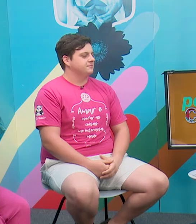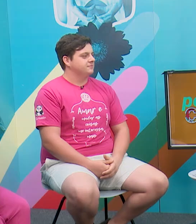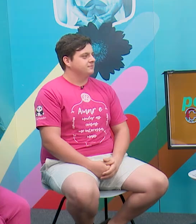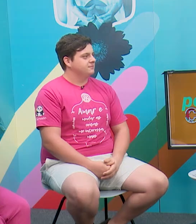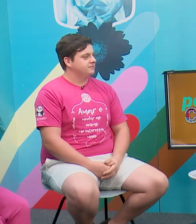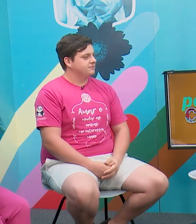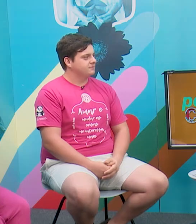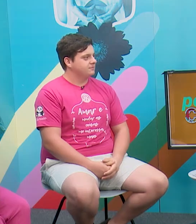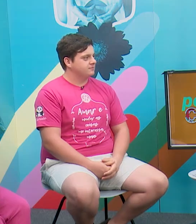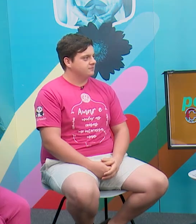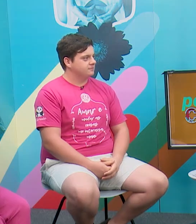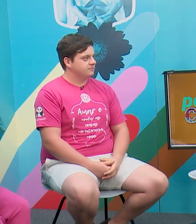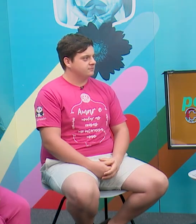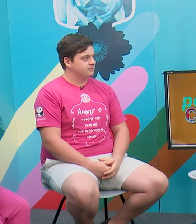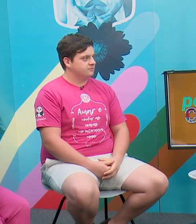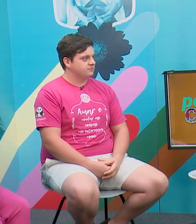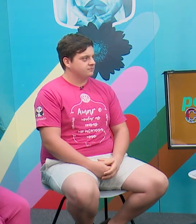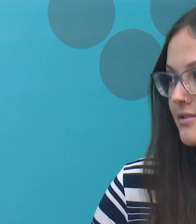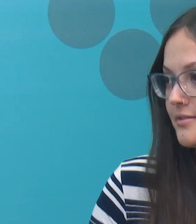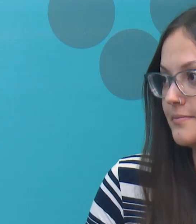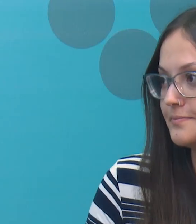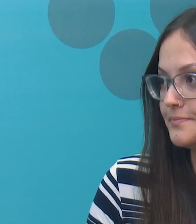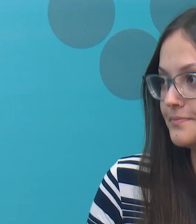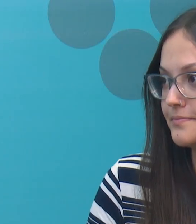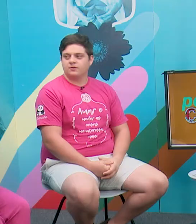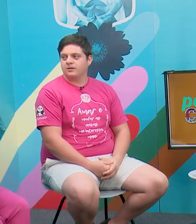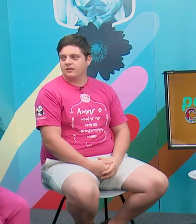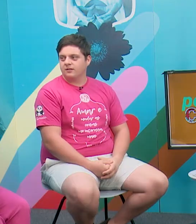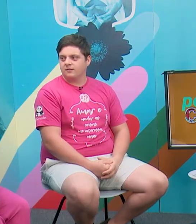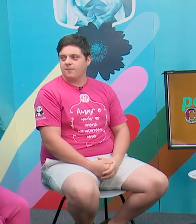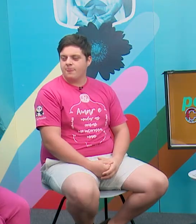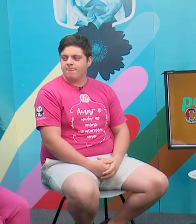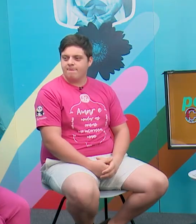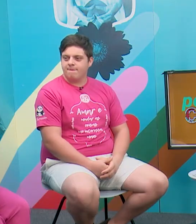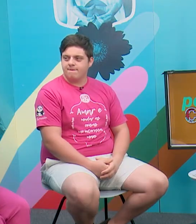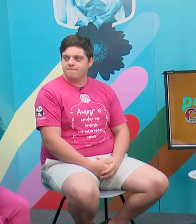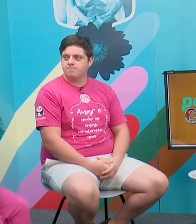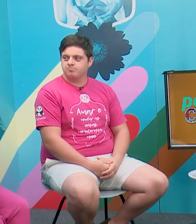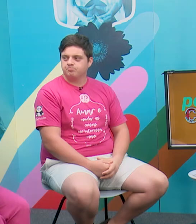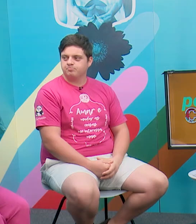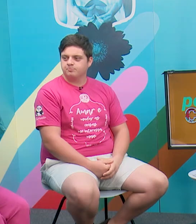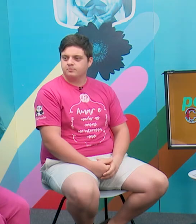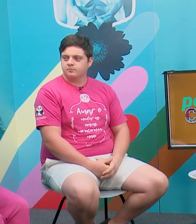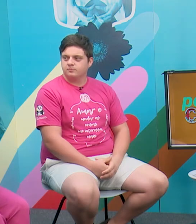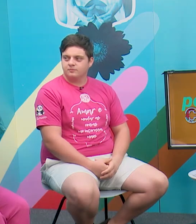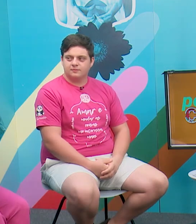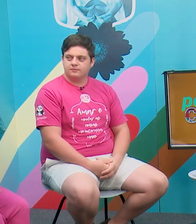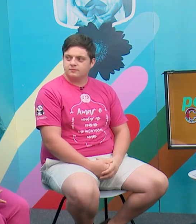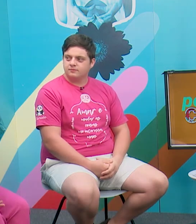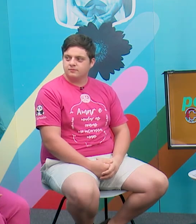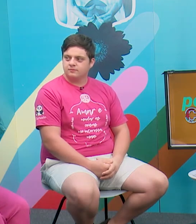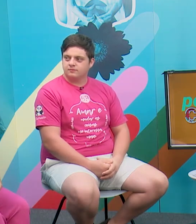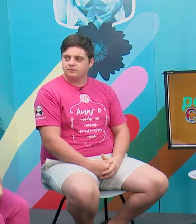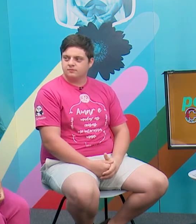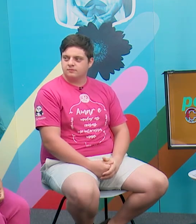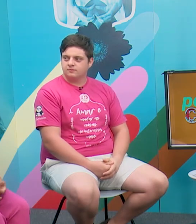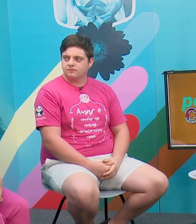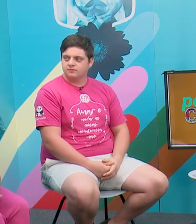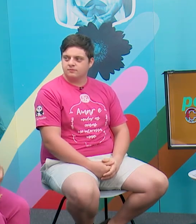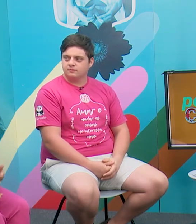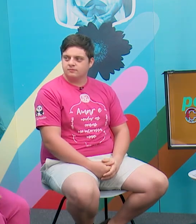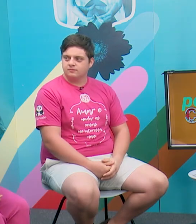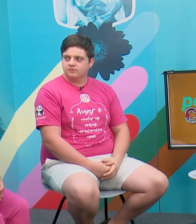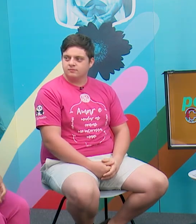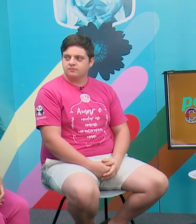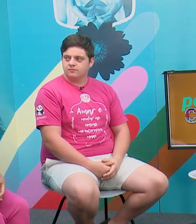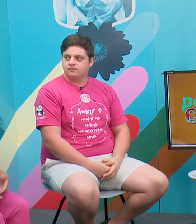E o público-alvo de vocês é crianças? Isso, né? Isso, primeiramente crianças, mas a gente acaba indo nesses bairros mais vulneráveis, né? Então a gente